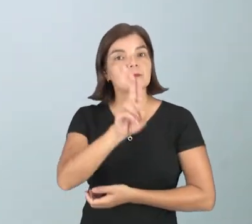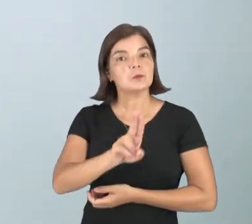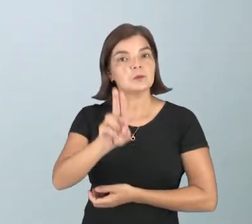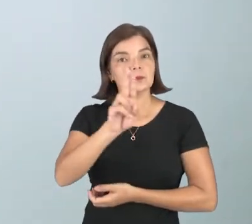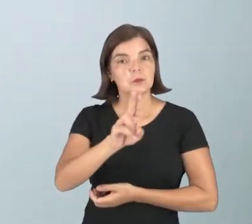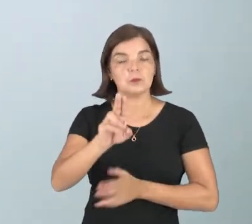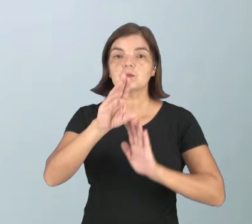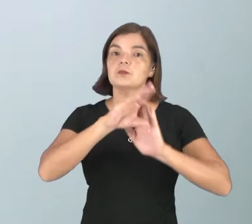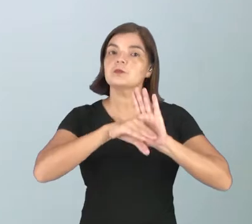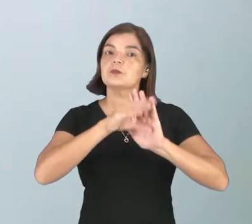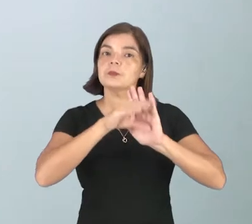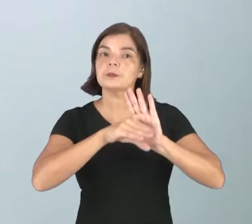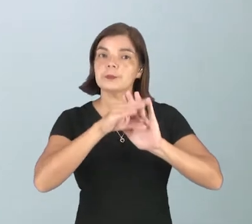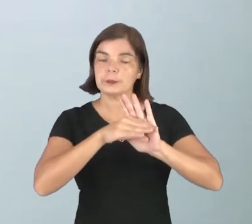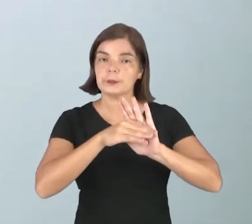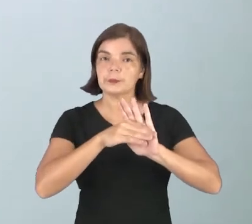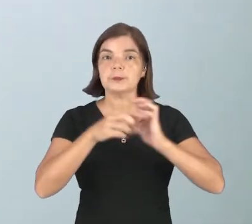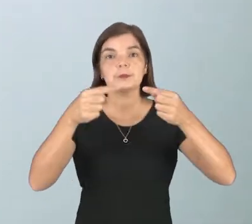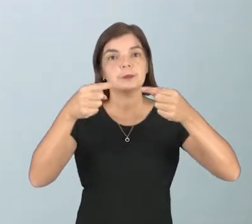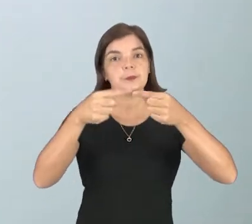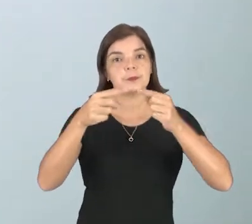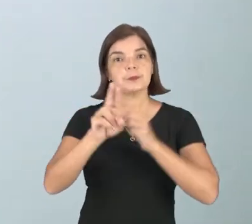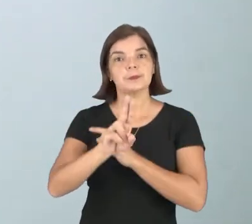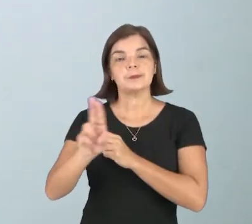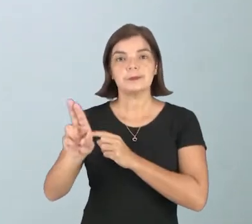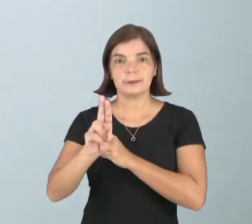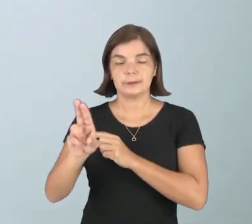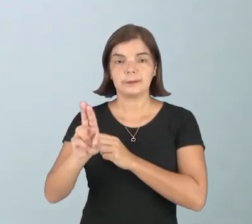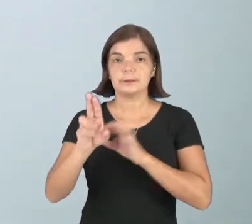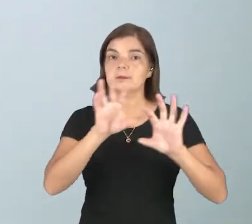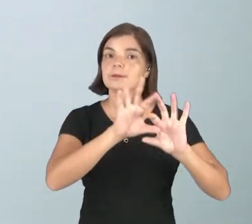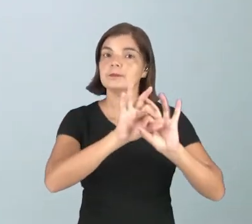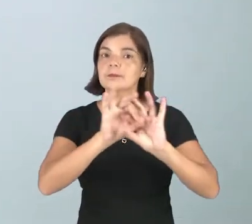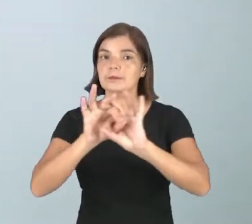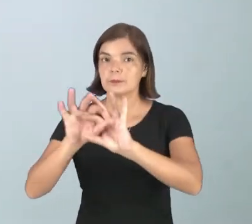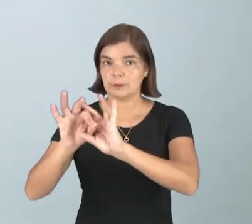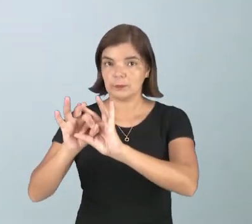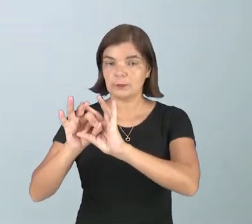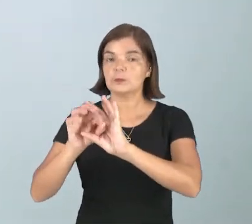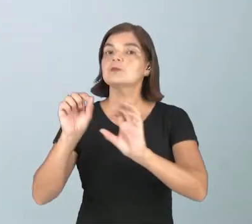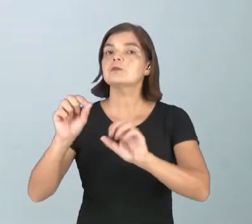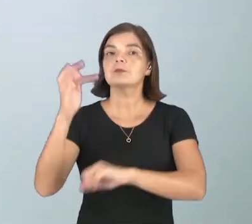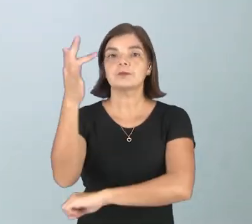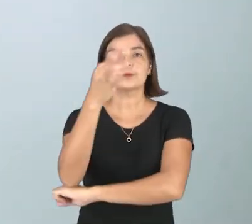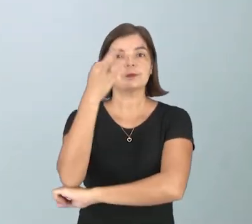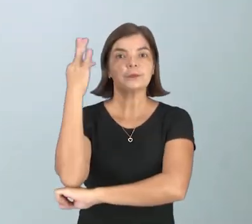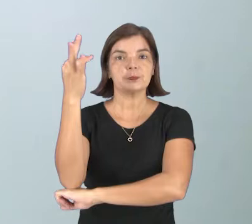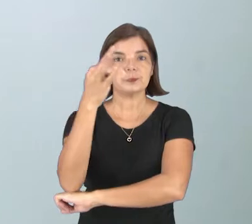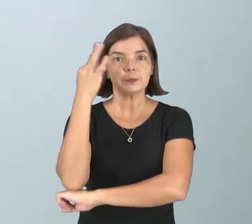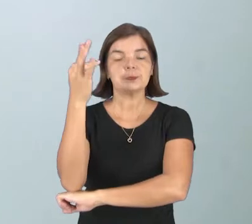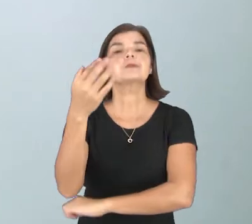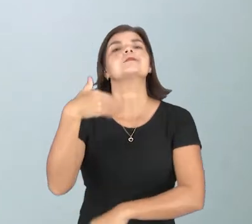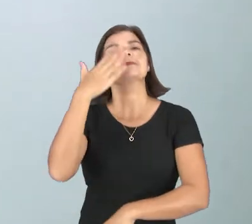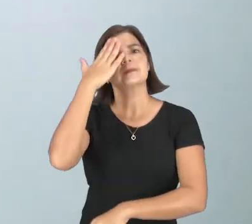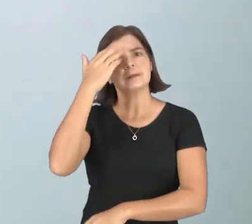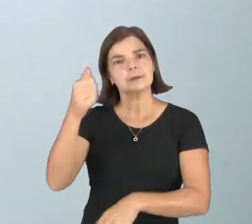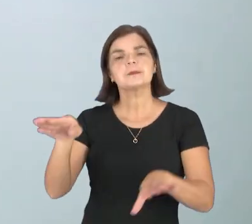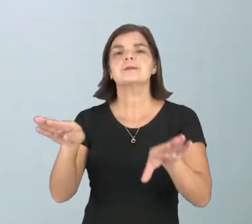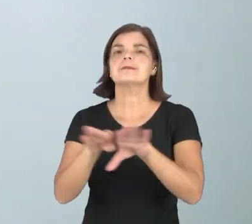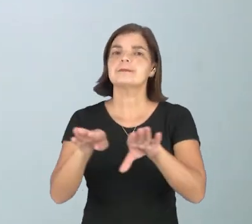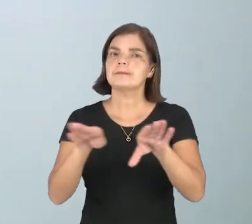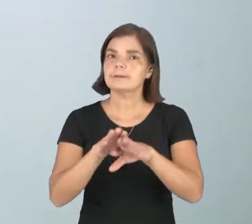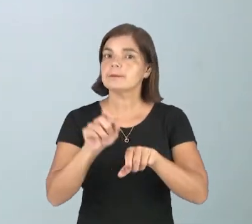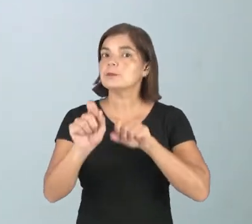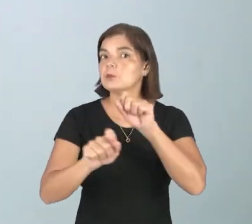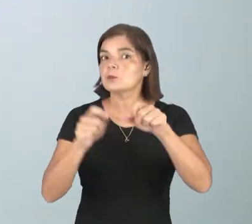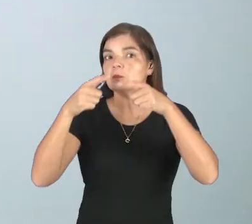utilizar o conteúdo de hoje de concordância nominal em contextos formais. Tá? Então, nós sabemos que a nossa